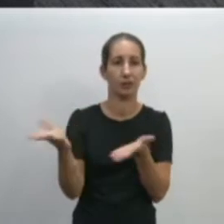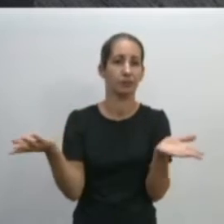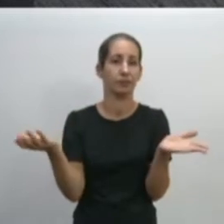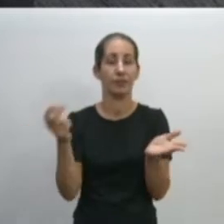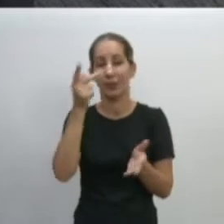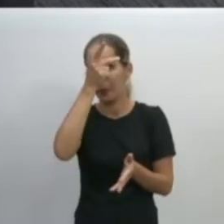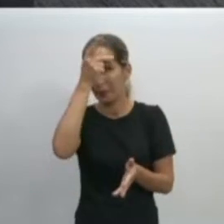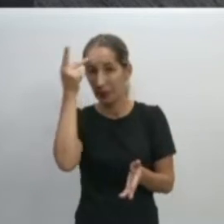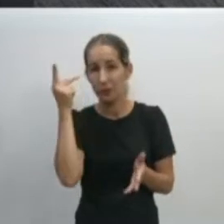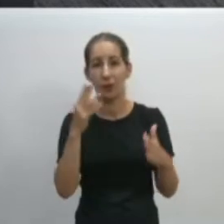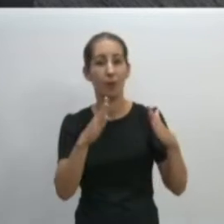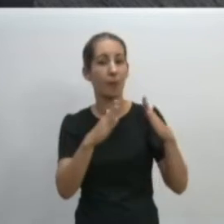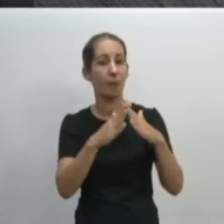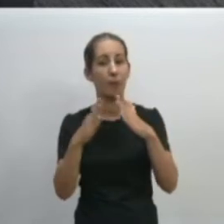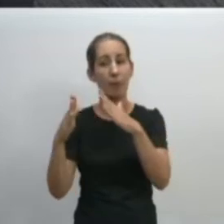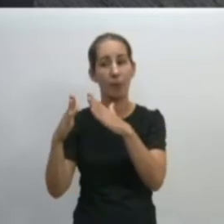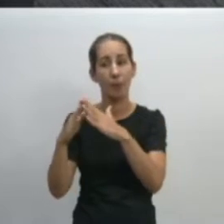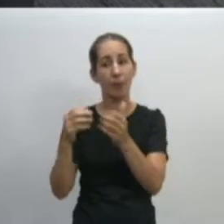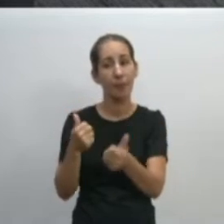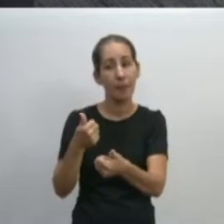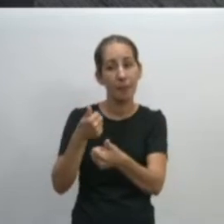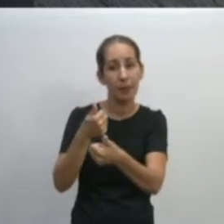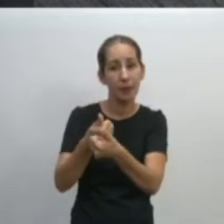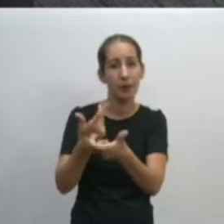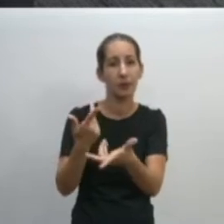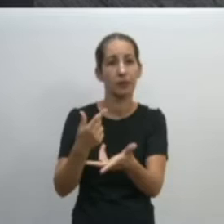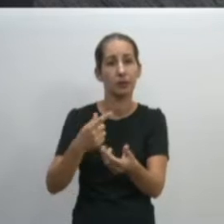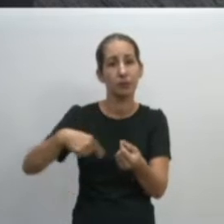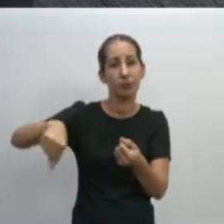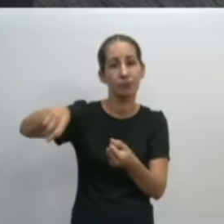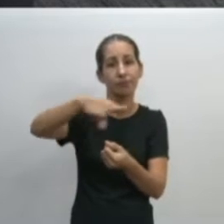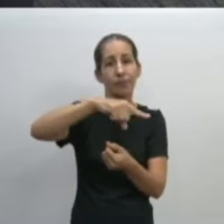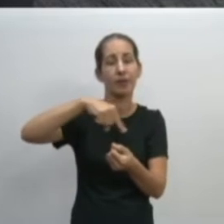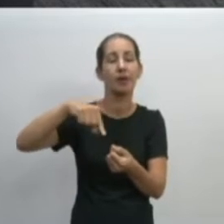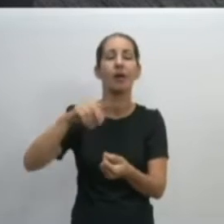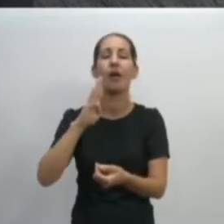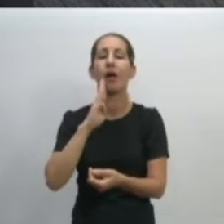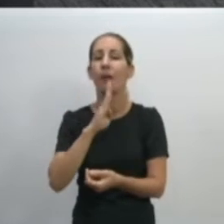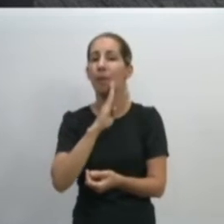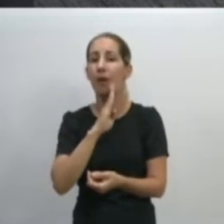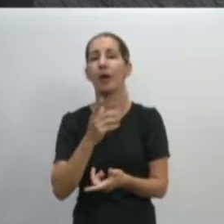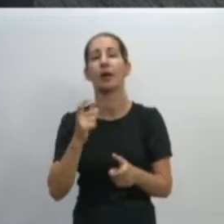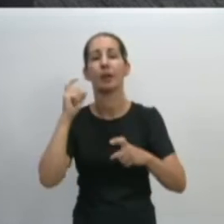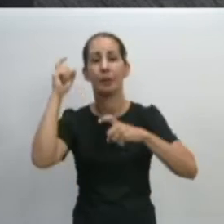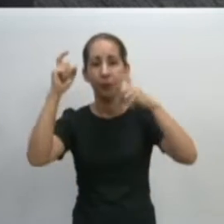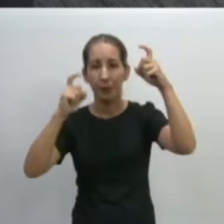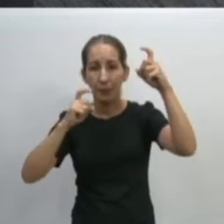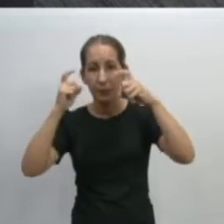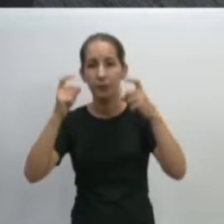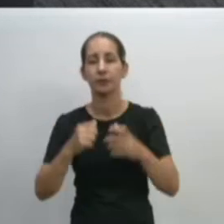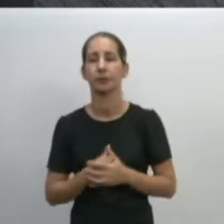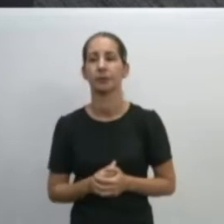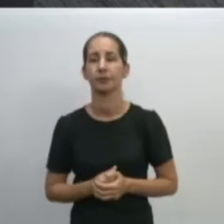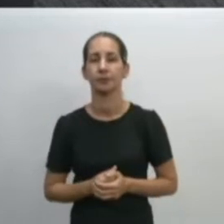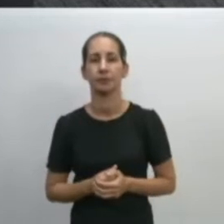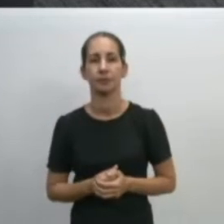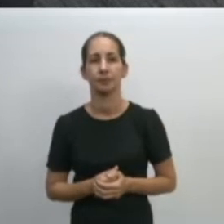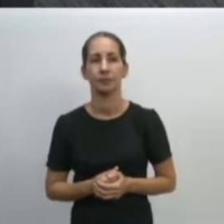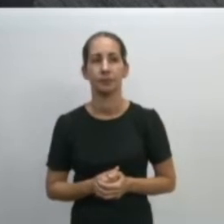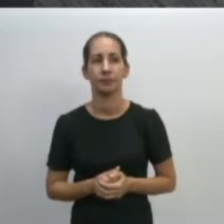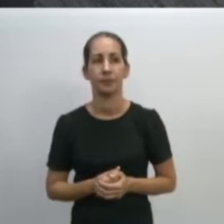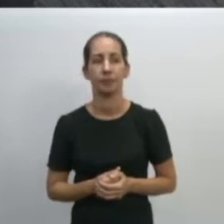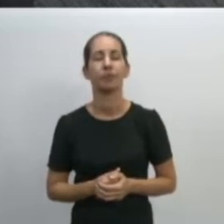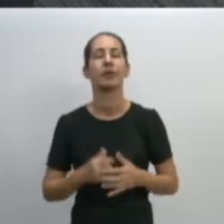As pessoas que moram ali em torno dos bares. Isso é muito preocupante, senhor presidente.